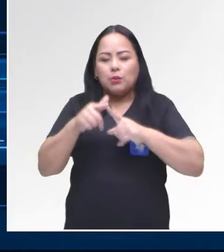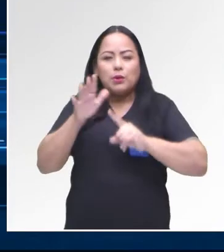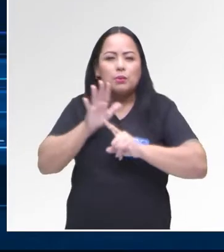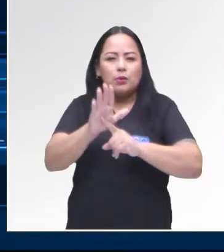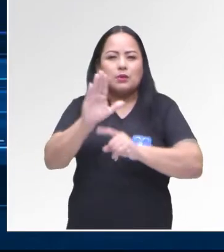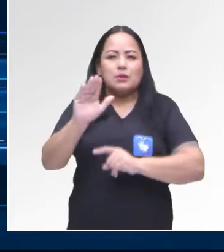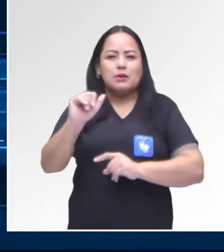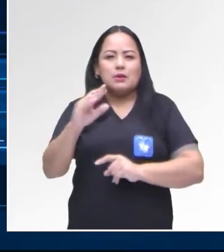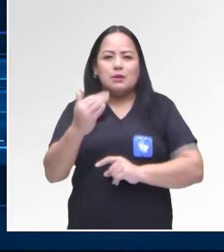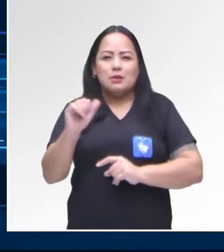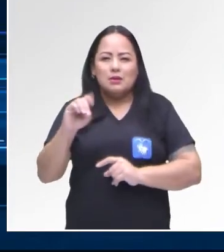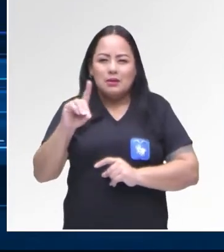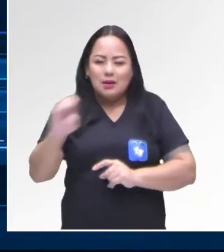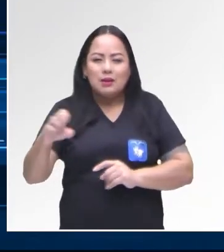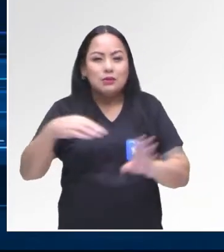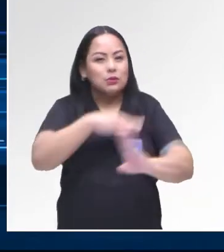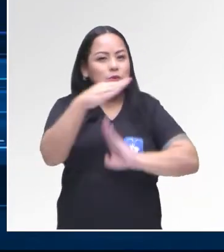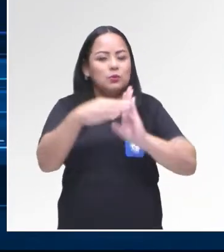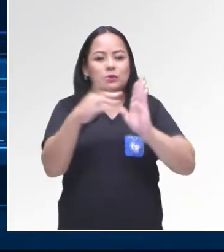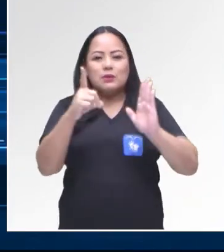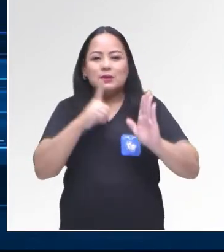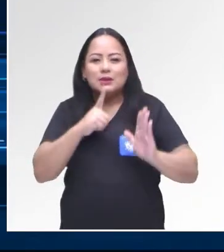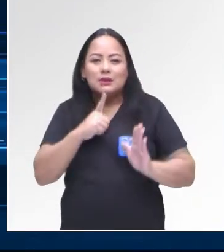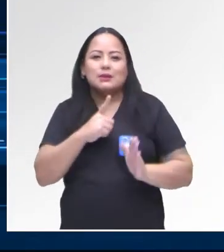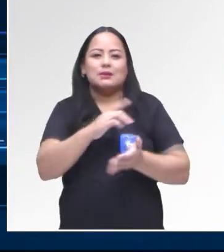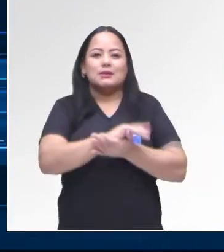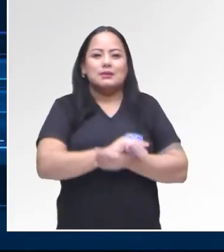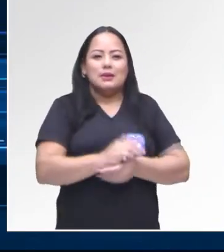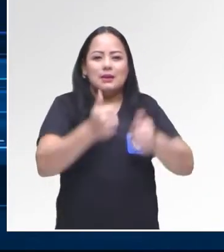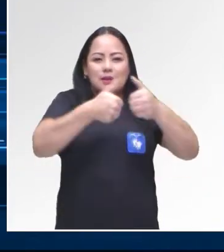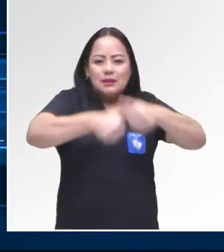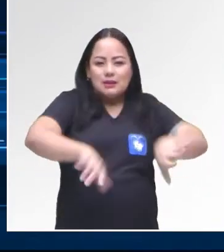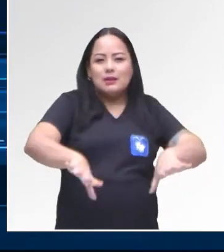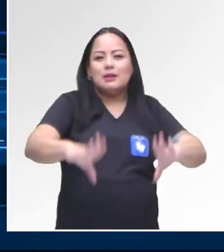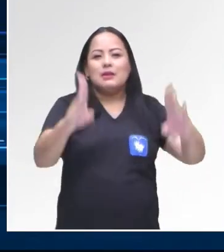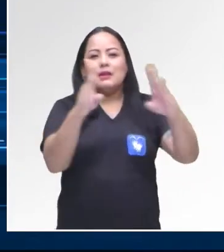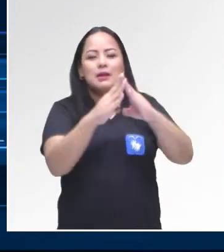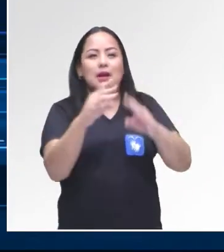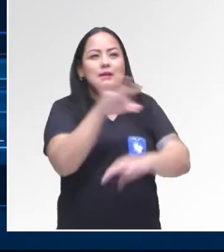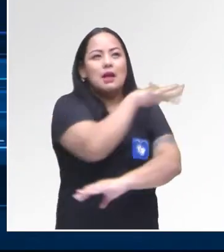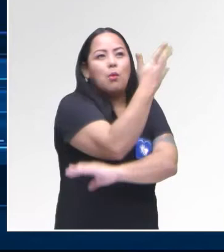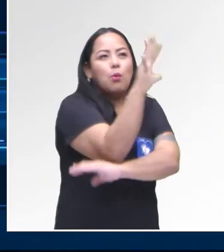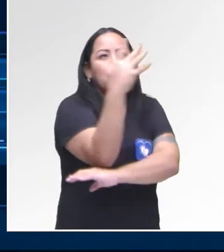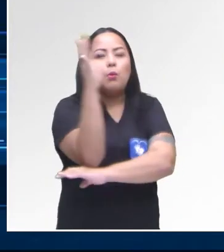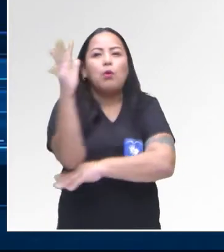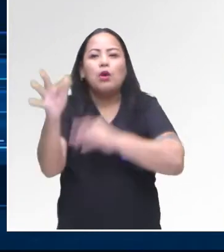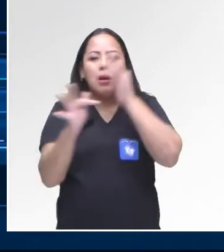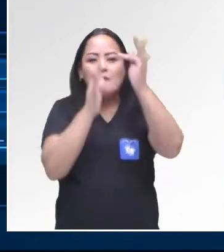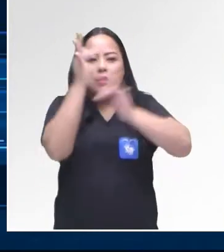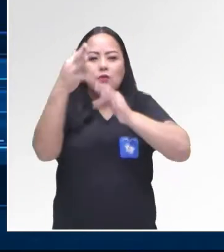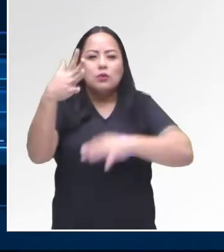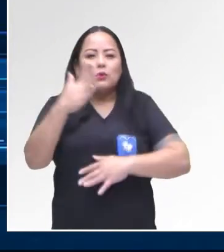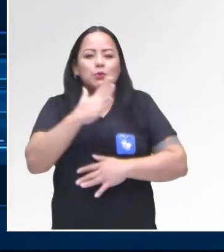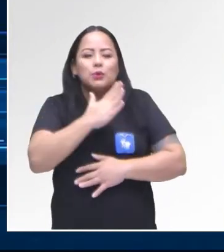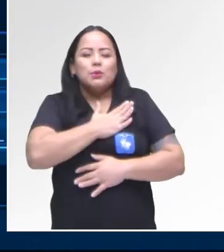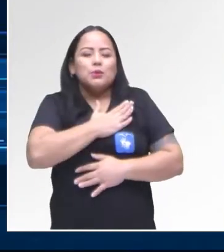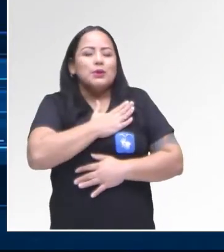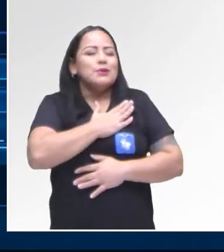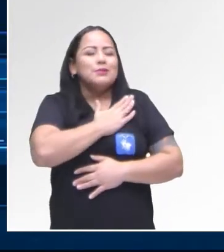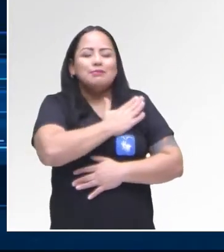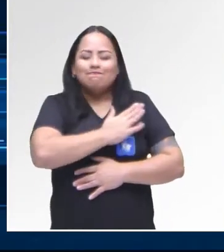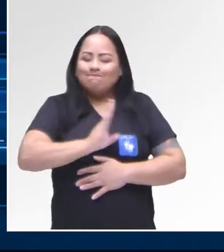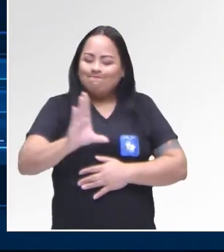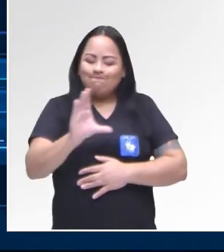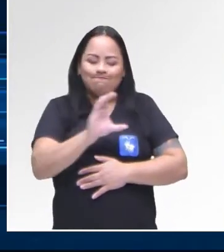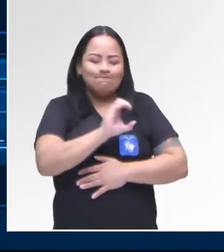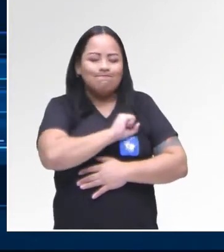Árcade. Eu tenho tudo aqui. Tenho no quintal uns pés de fruta e de flor, e no meu peito, por amor.